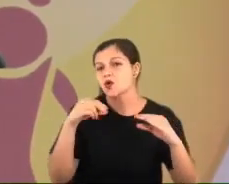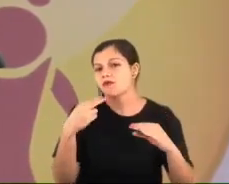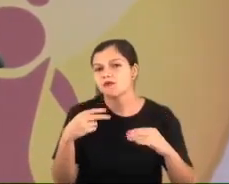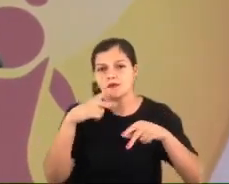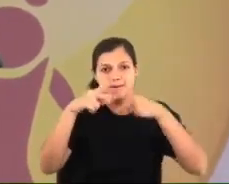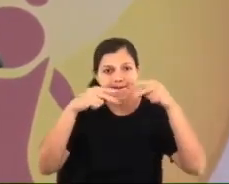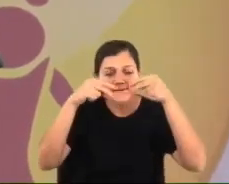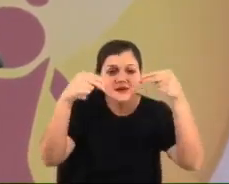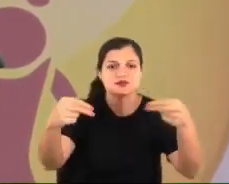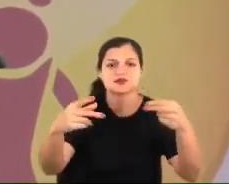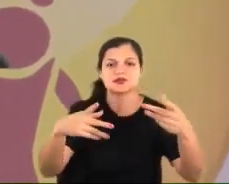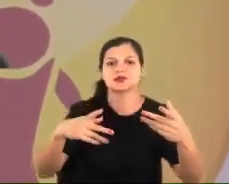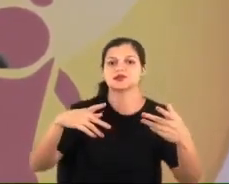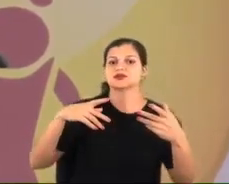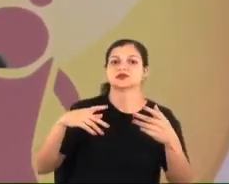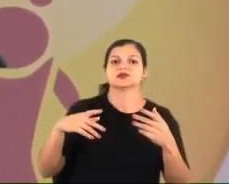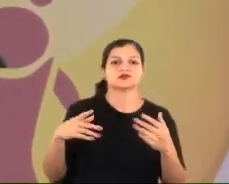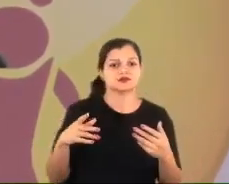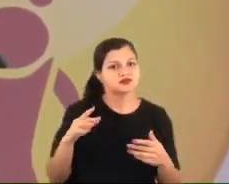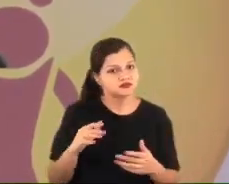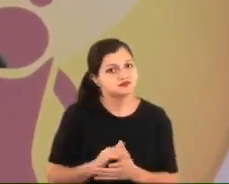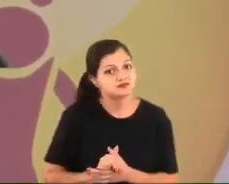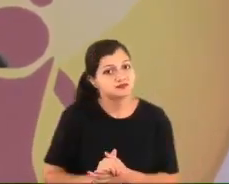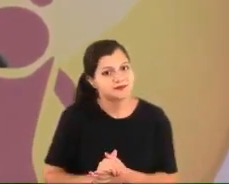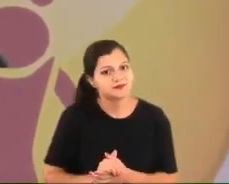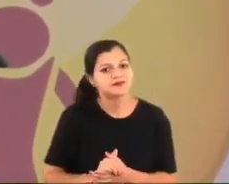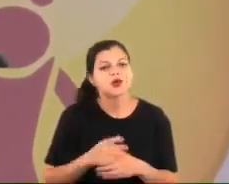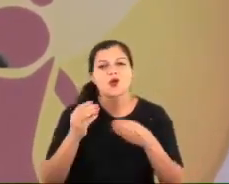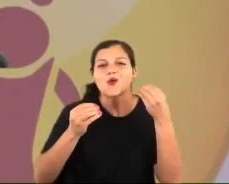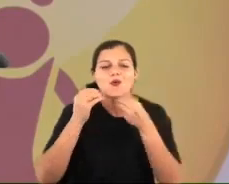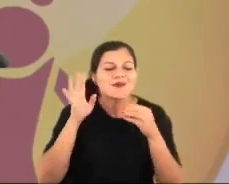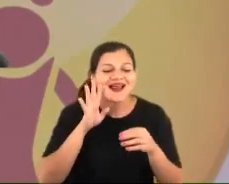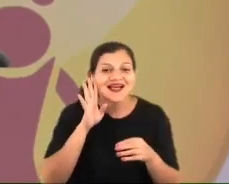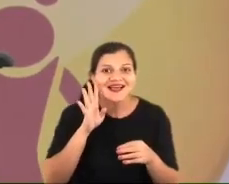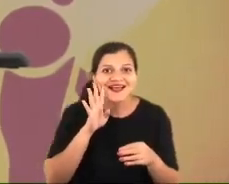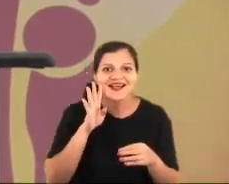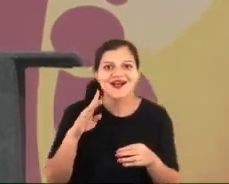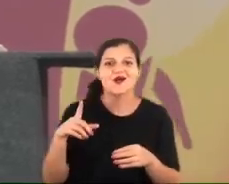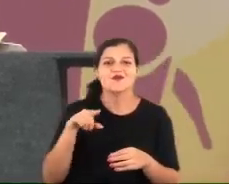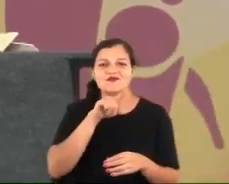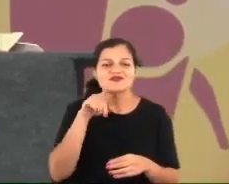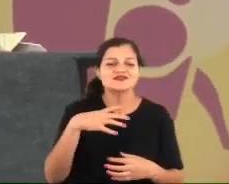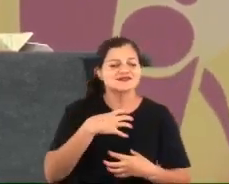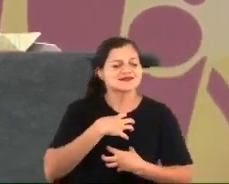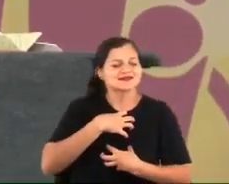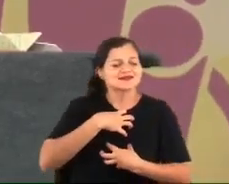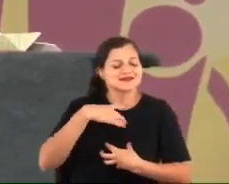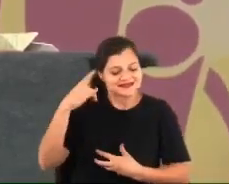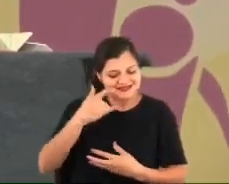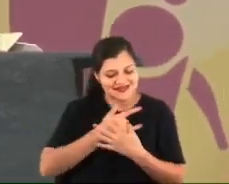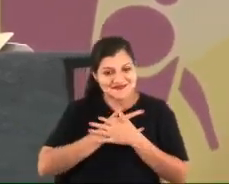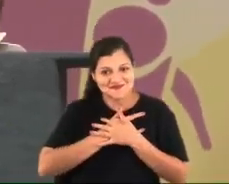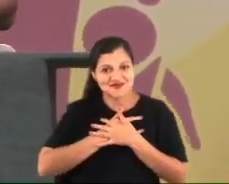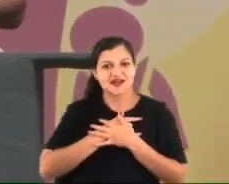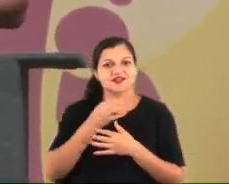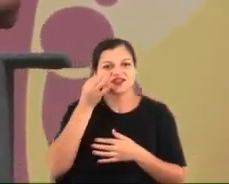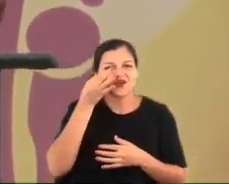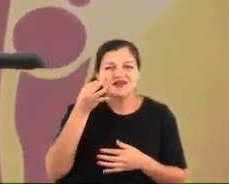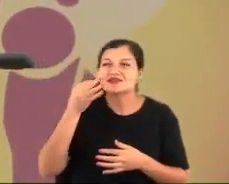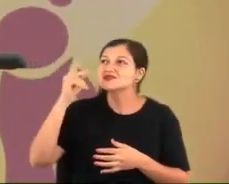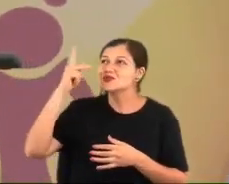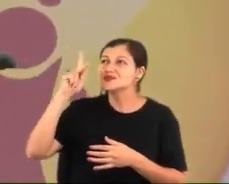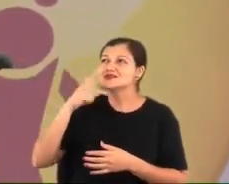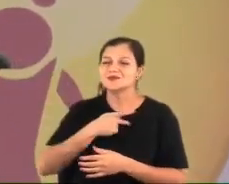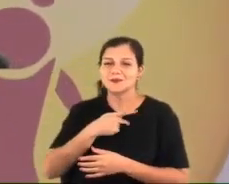Leandro falou que recebeu algumas coisas. Cara, como não é legal você se sentir amado. E olha só, o seu pastor está cuidando de